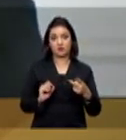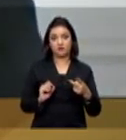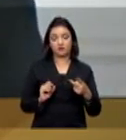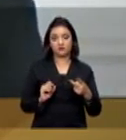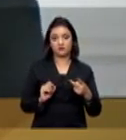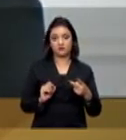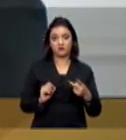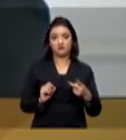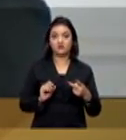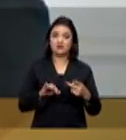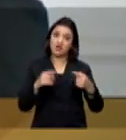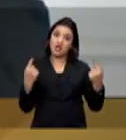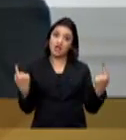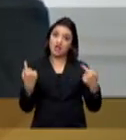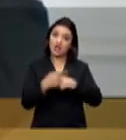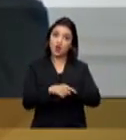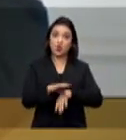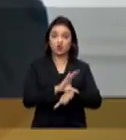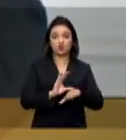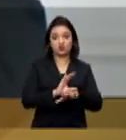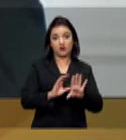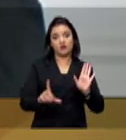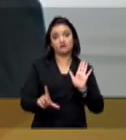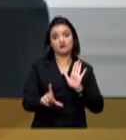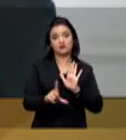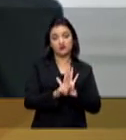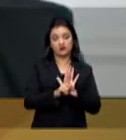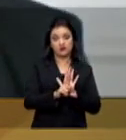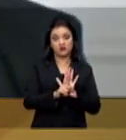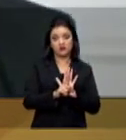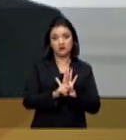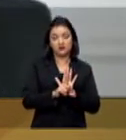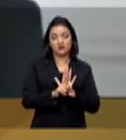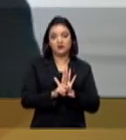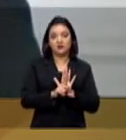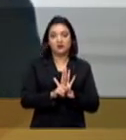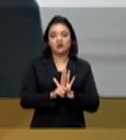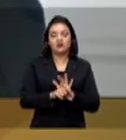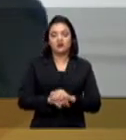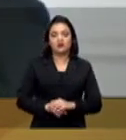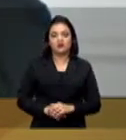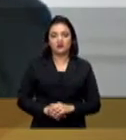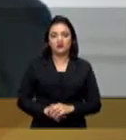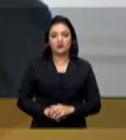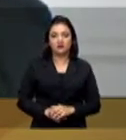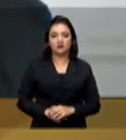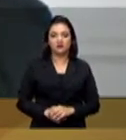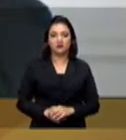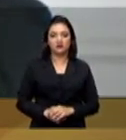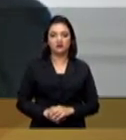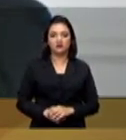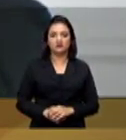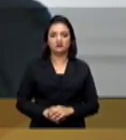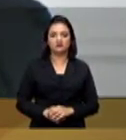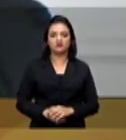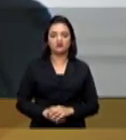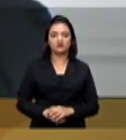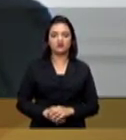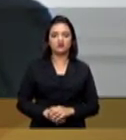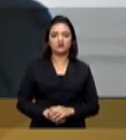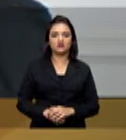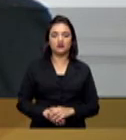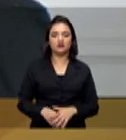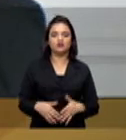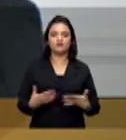a inconstitucionalidade da lei, com o afastamento do preceito secundário